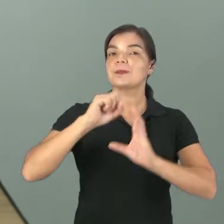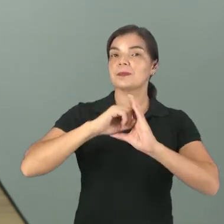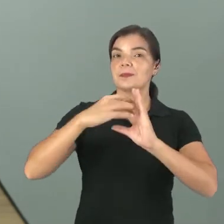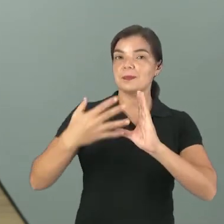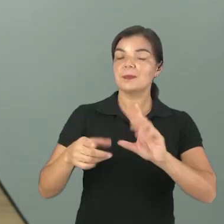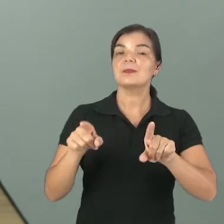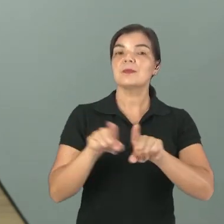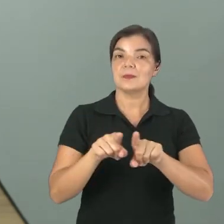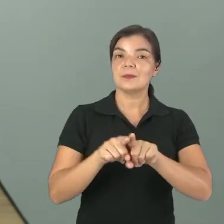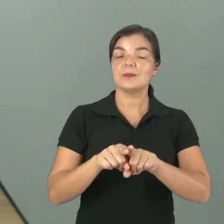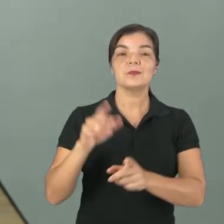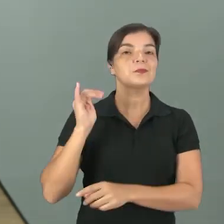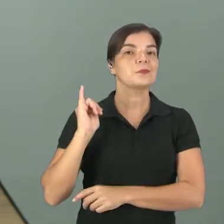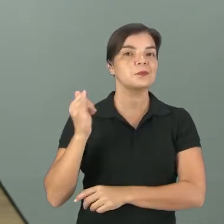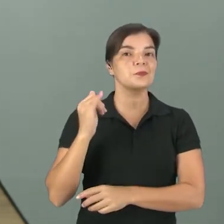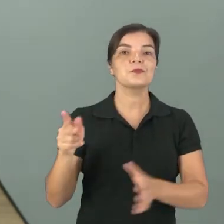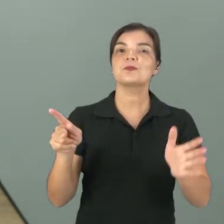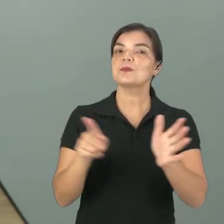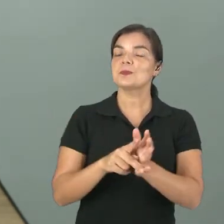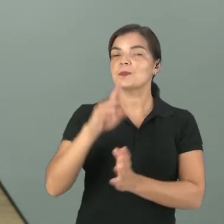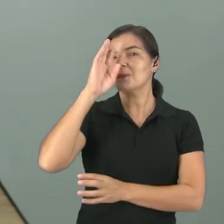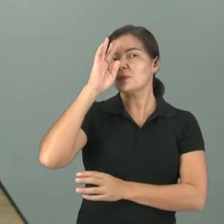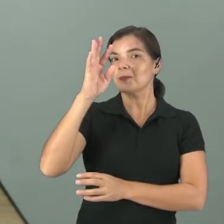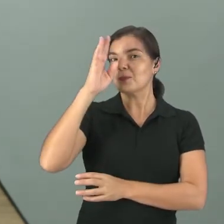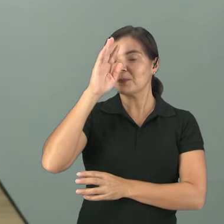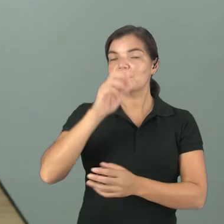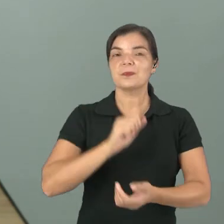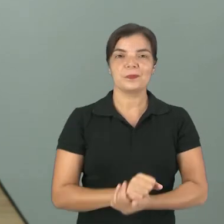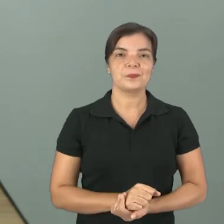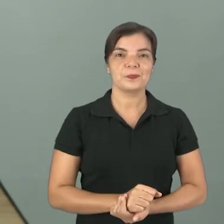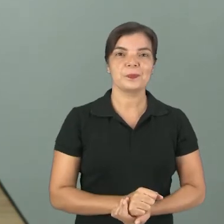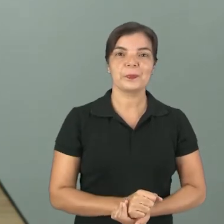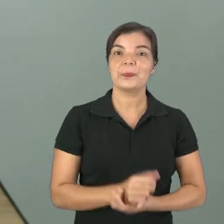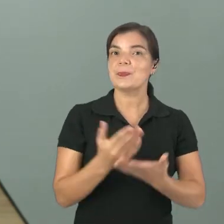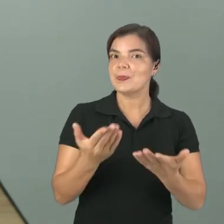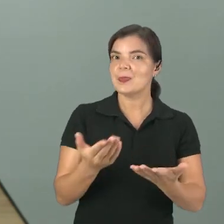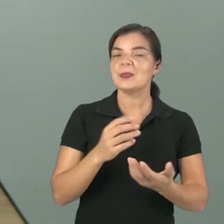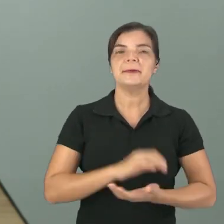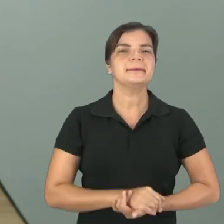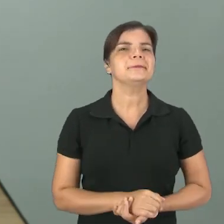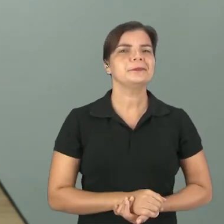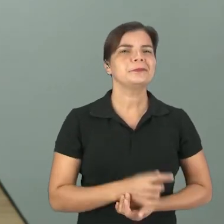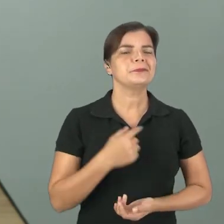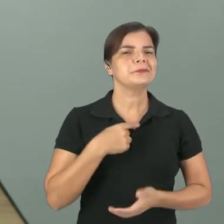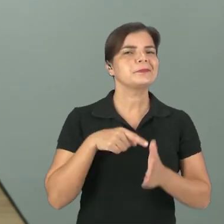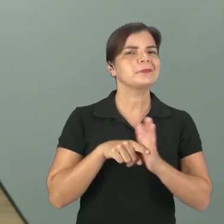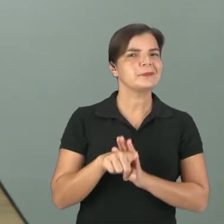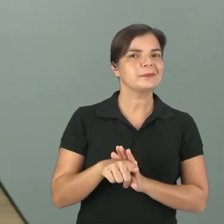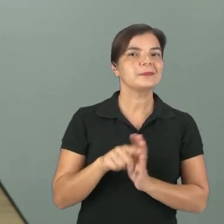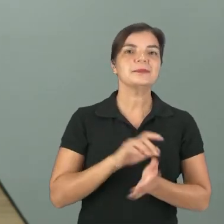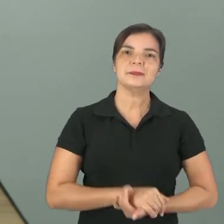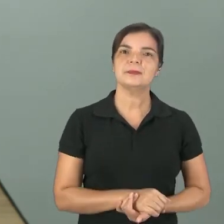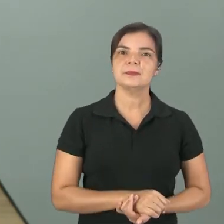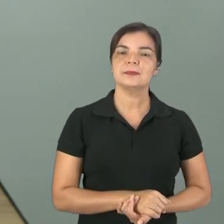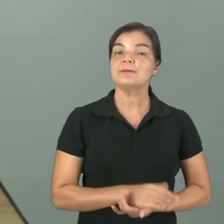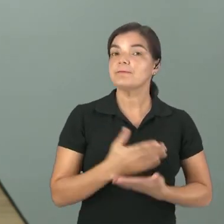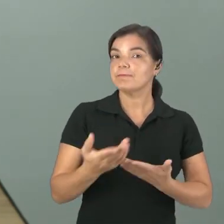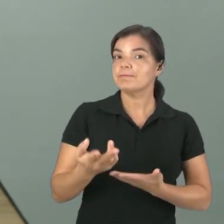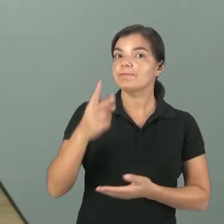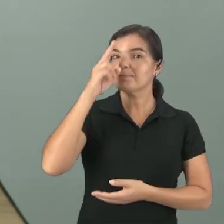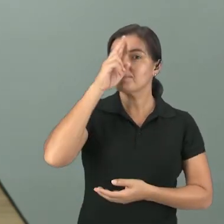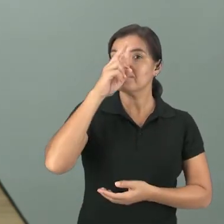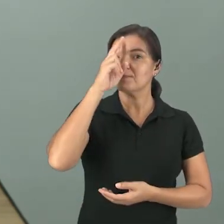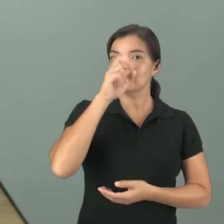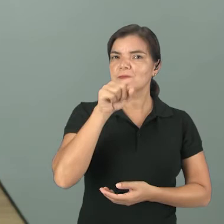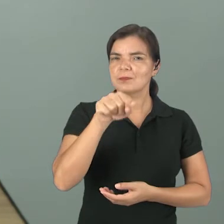características peculiares dos contos de encantamento. Olha que fantástico! E mais, eu queria te perguntar uma coisa. Dessas